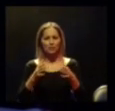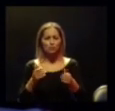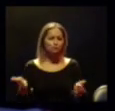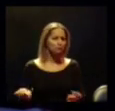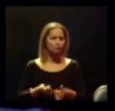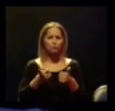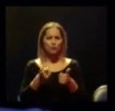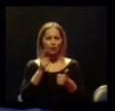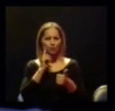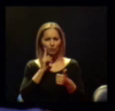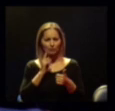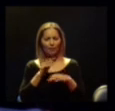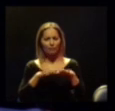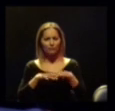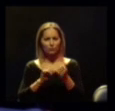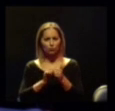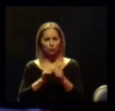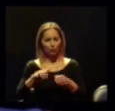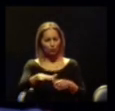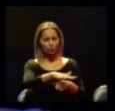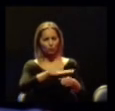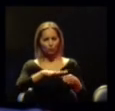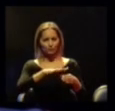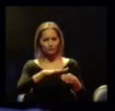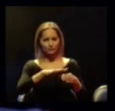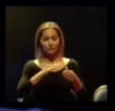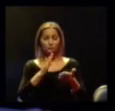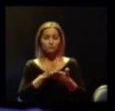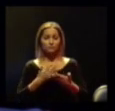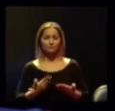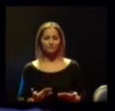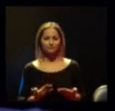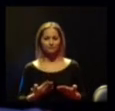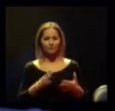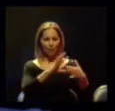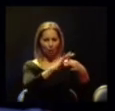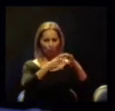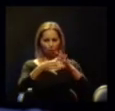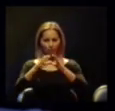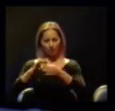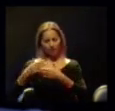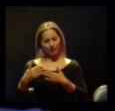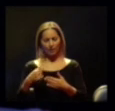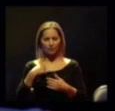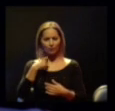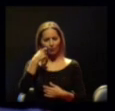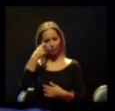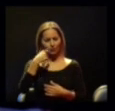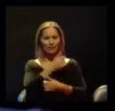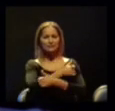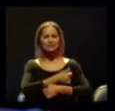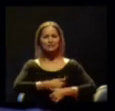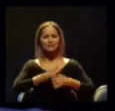condições de prática do desporto no concelho. Só assim faz sentido sermos Cidade Europeia